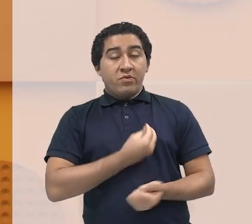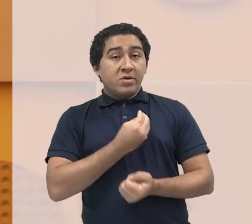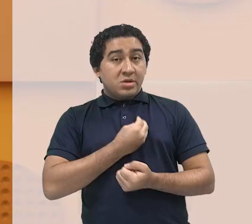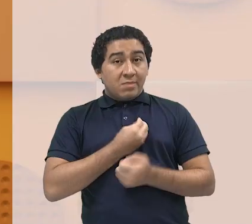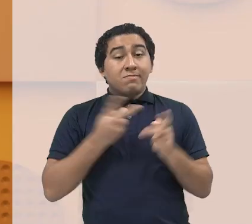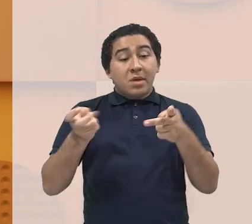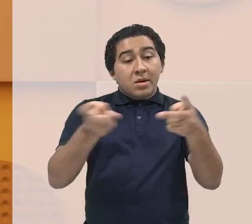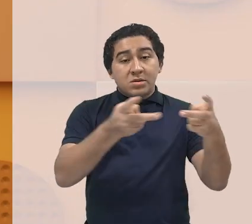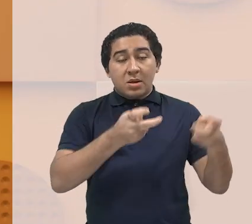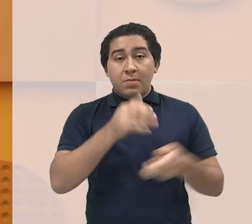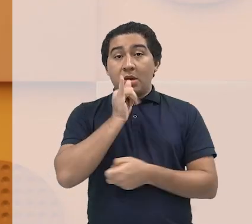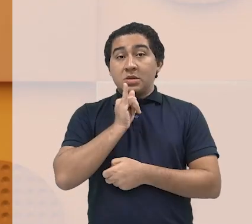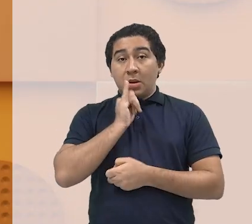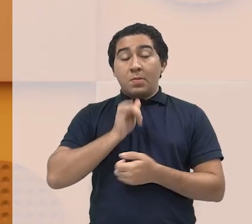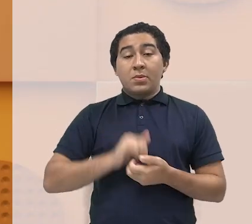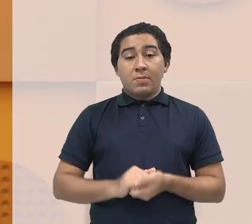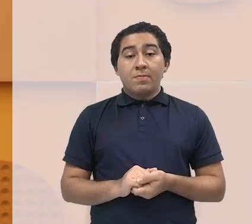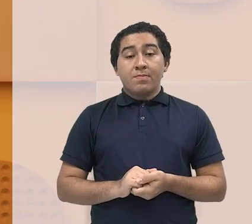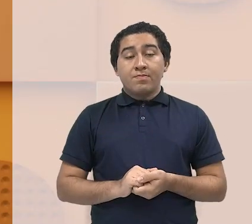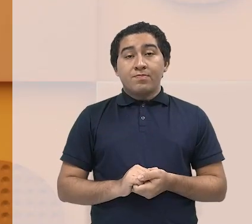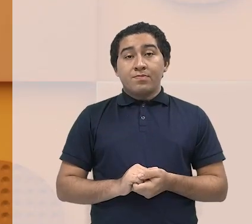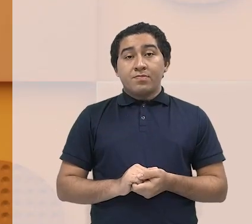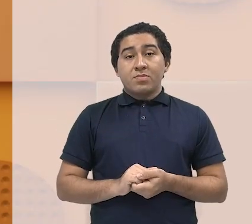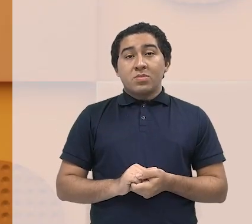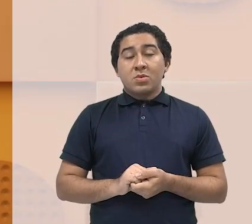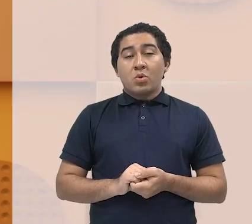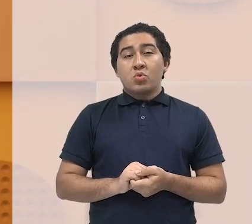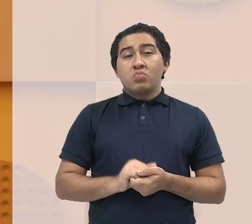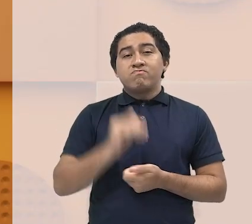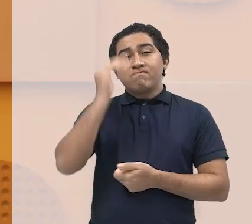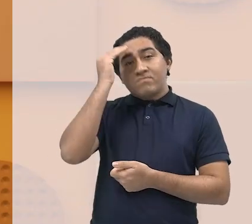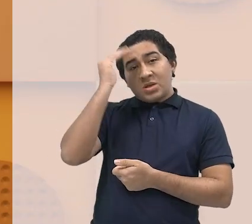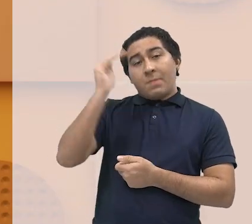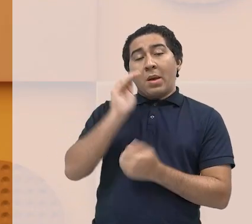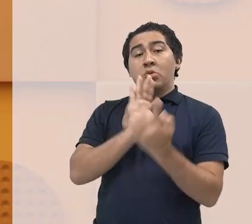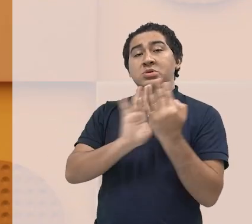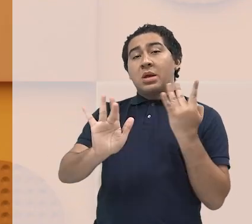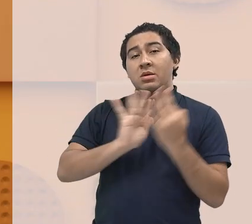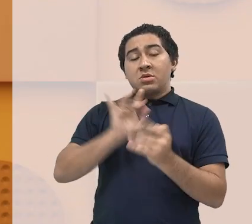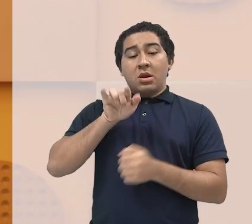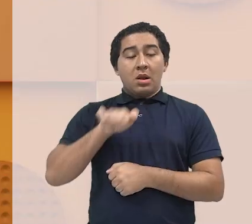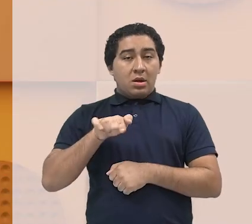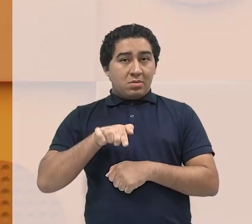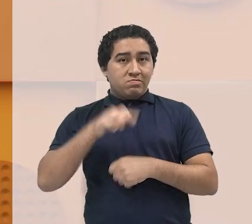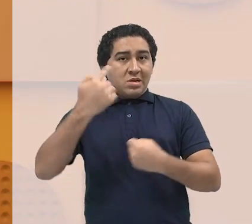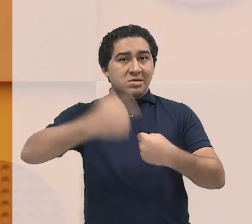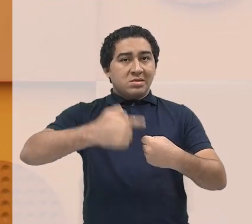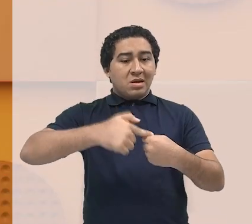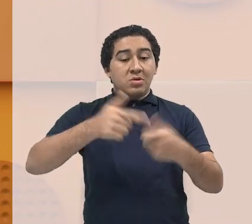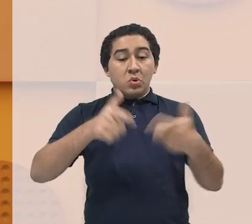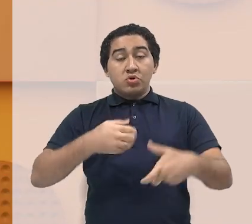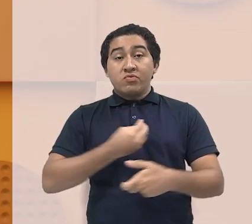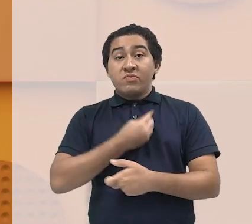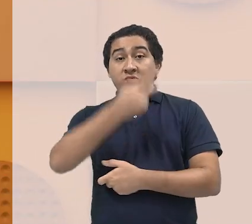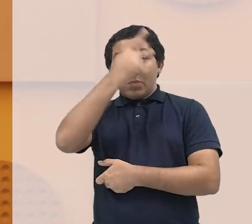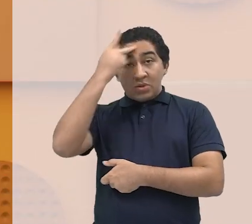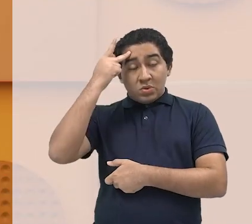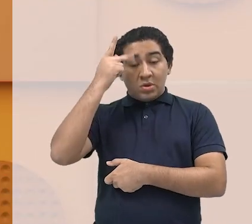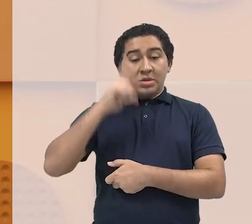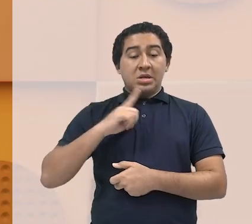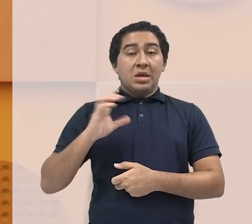Como, por exemplo, no centro de uma cidade, né, na parte central ou na parte mais urbanizada, onde moram pessoas com mais